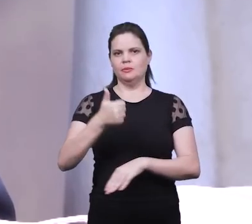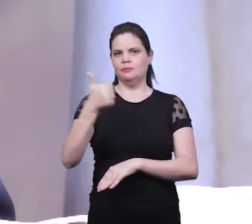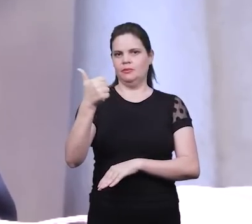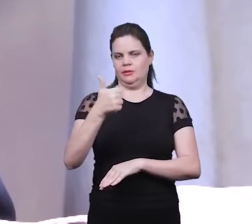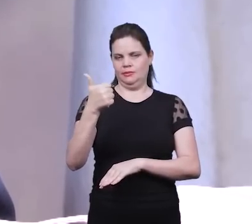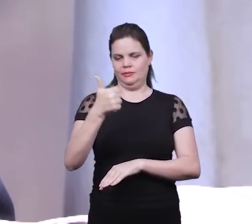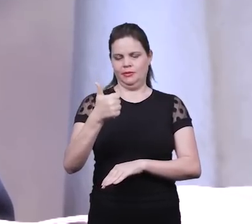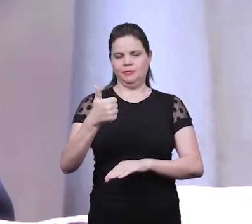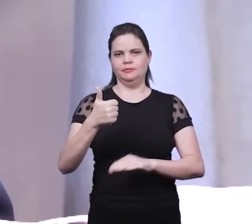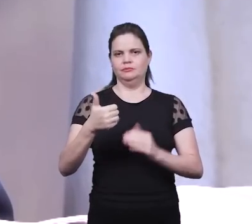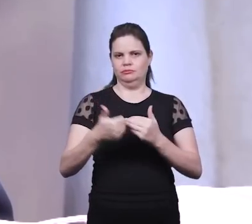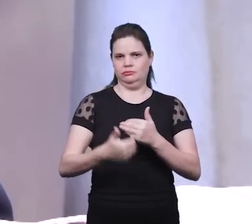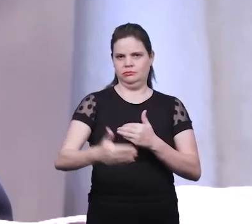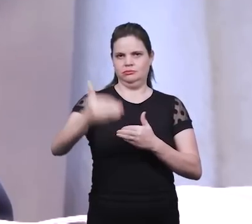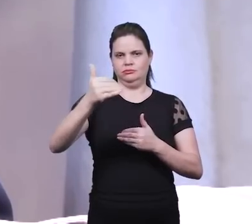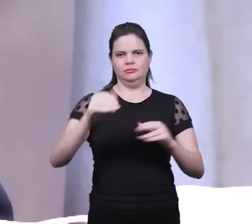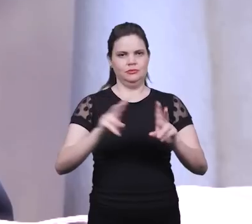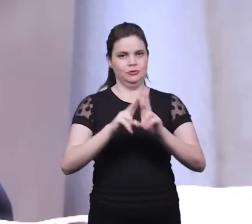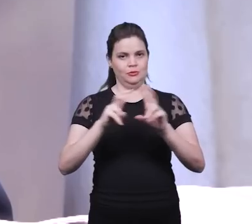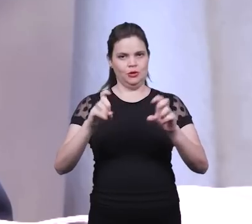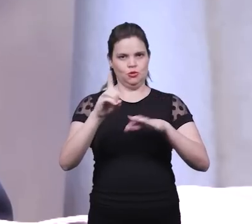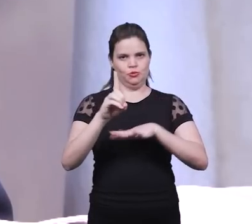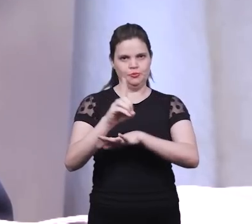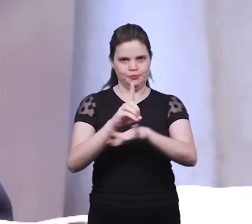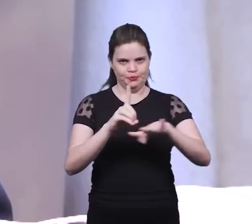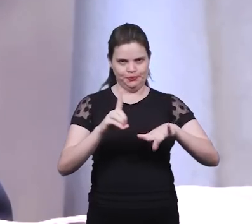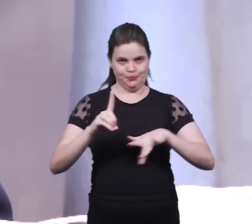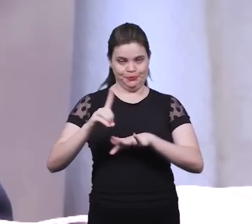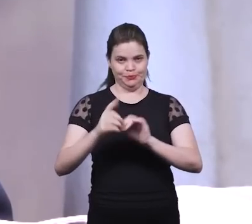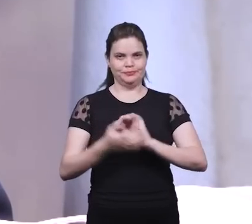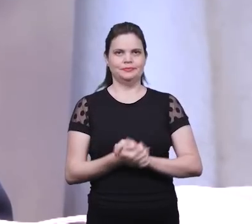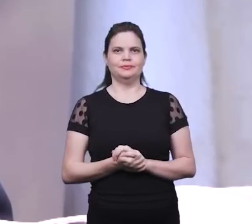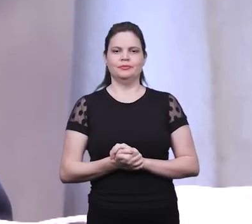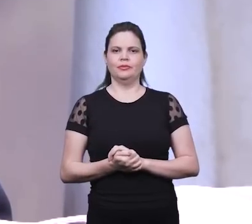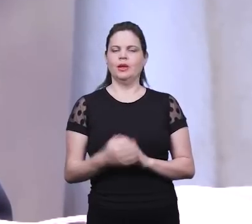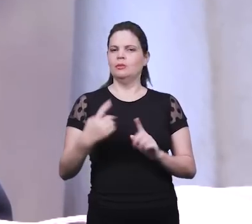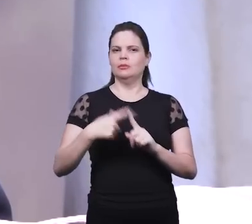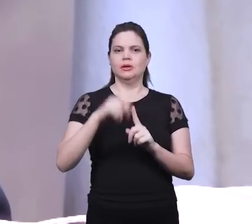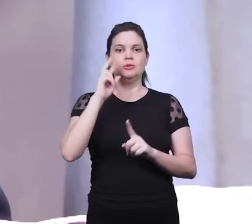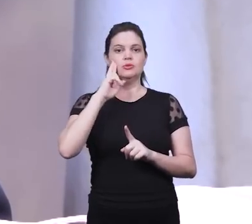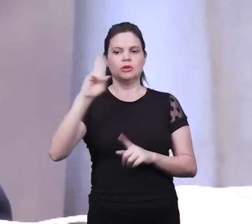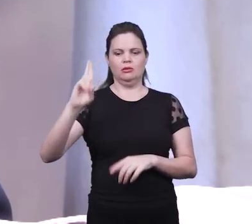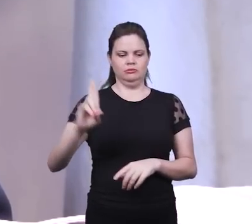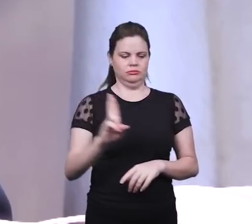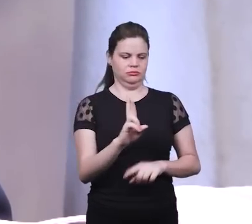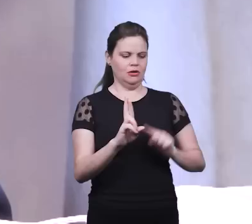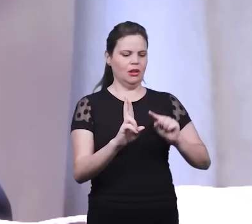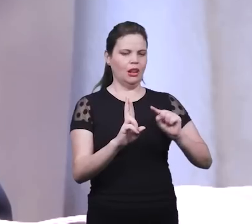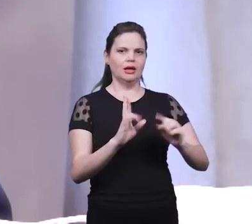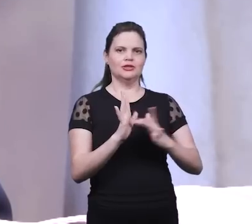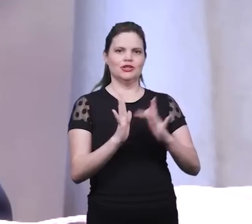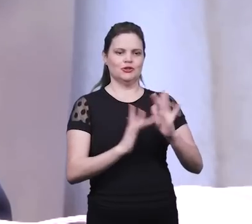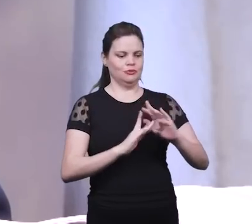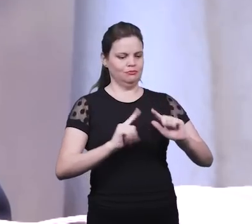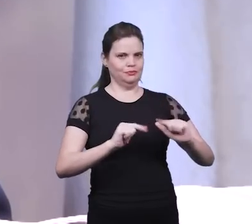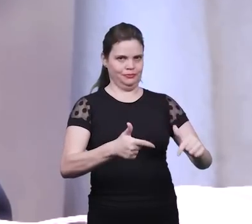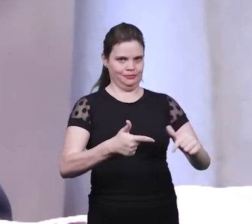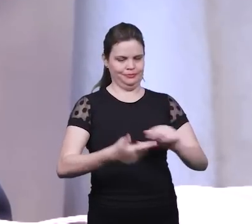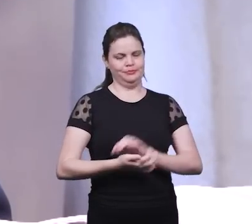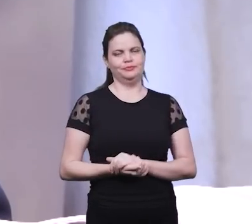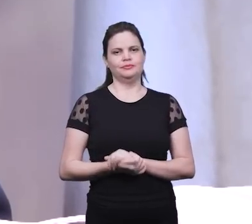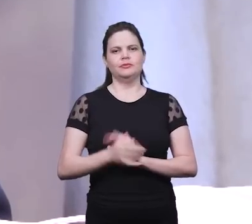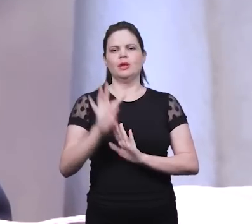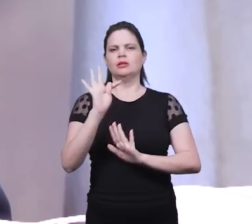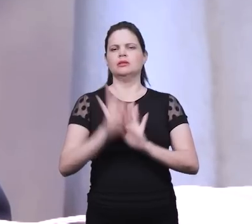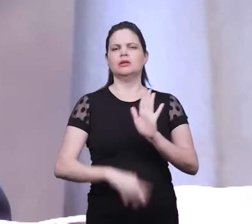verso 1, que nos fala sobre esse tanque, né? Uma operação de Jesus nesse tanque. Então, a partir do verso